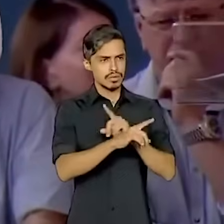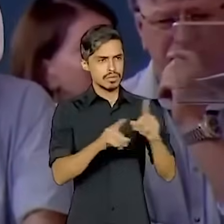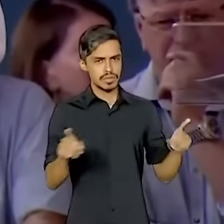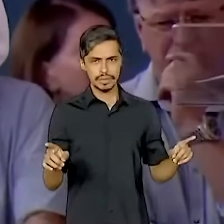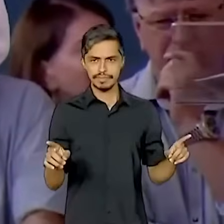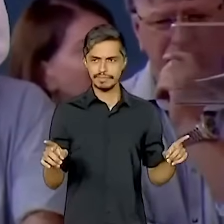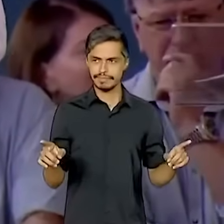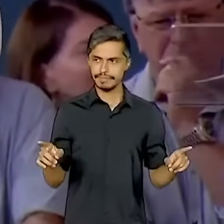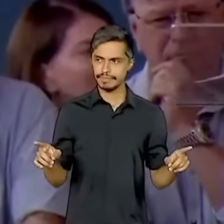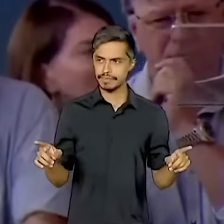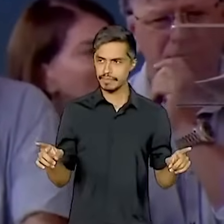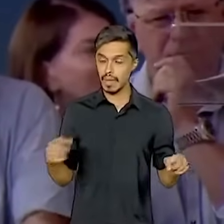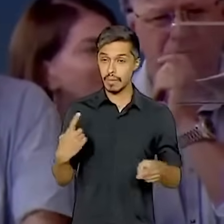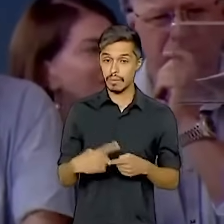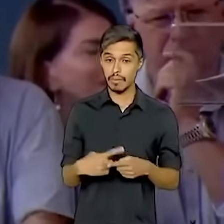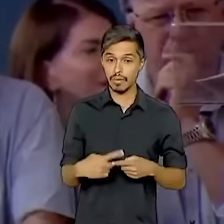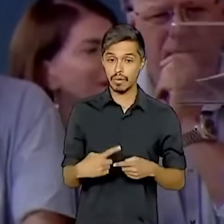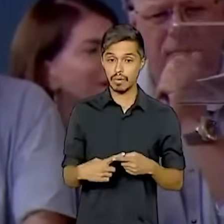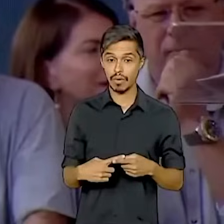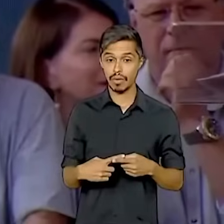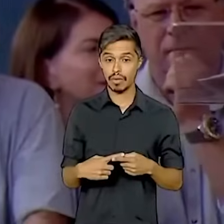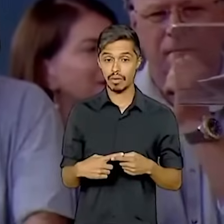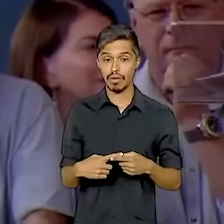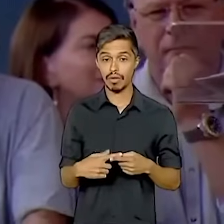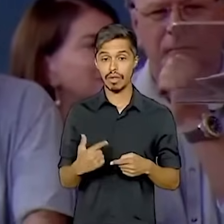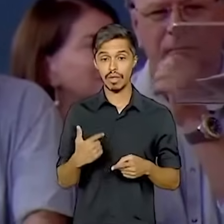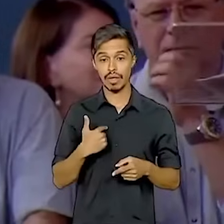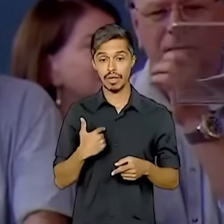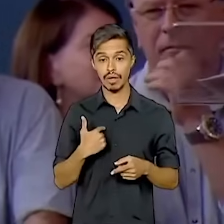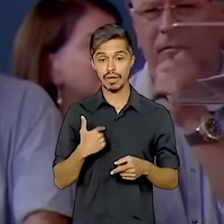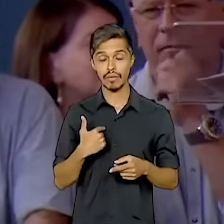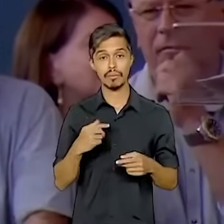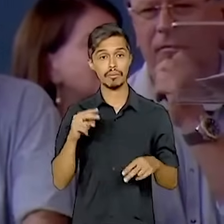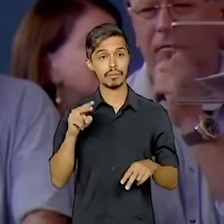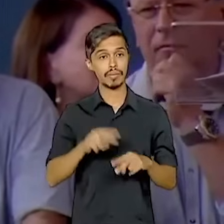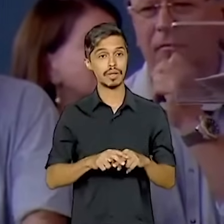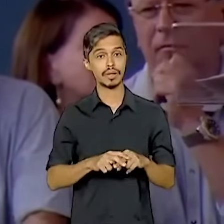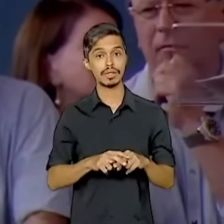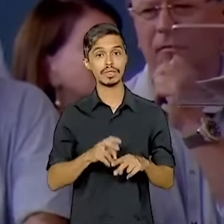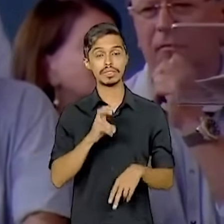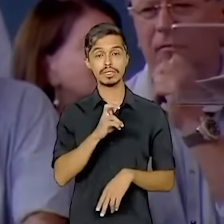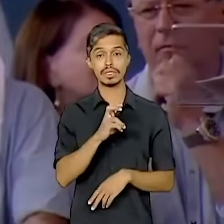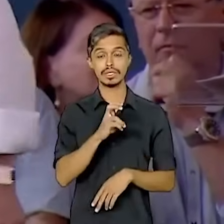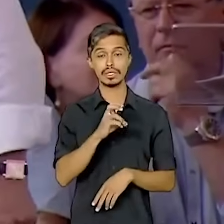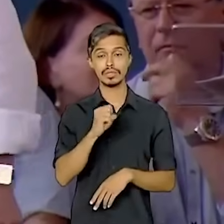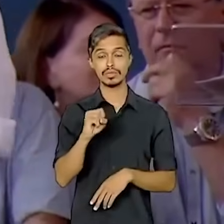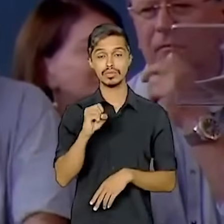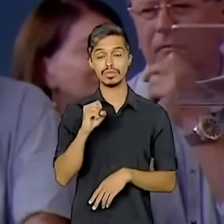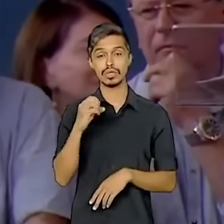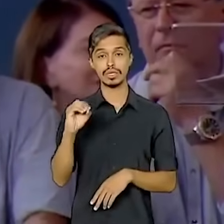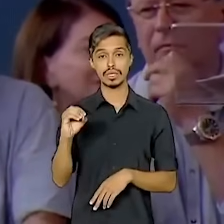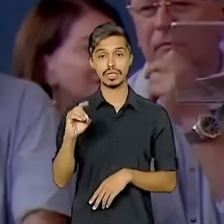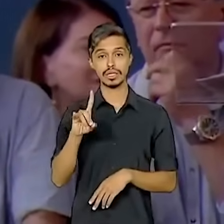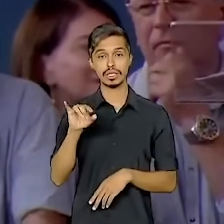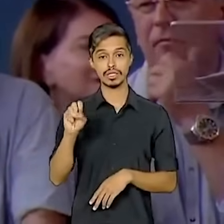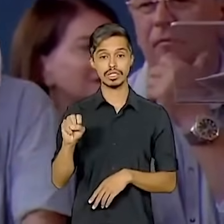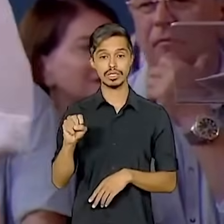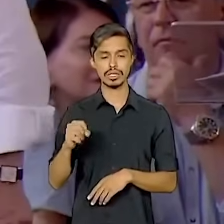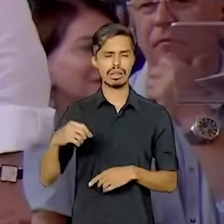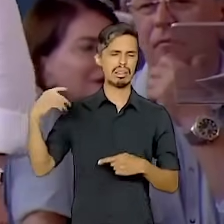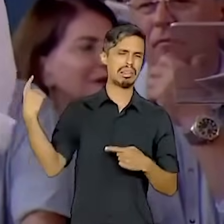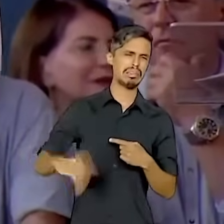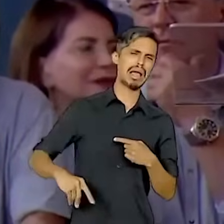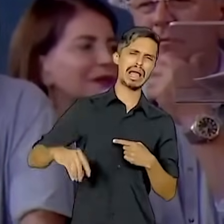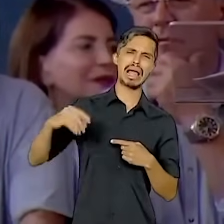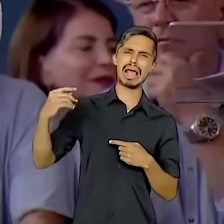vocês. Porque quando eu estava preso durante 580 dias, sendo